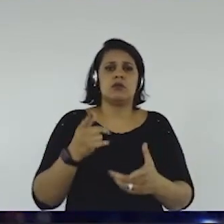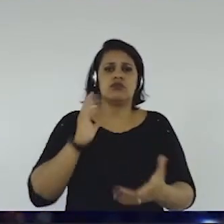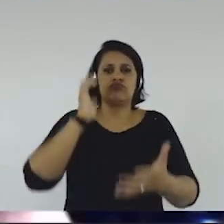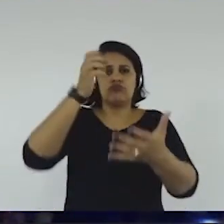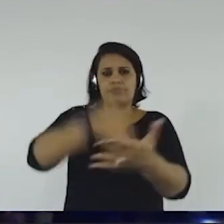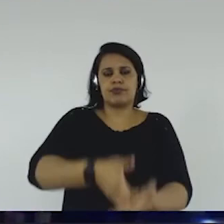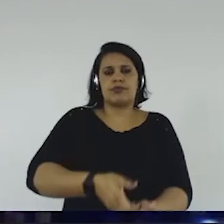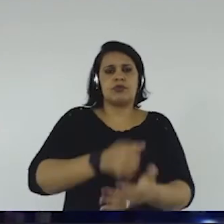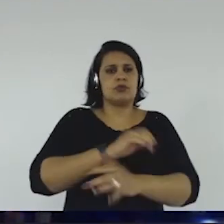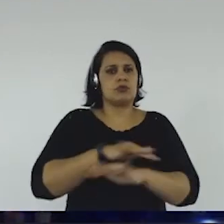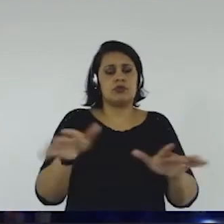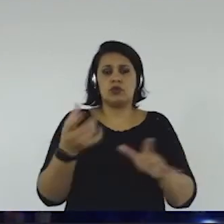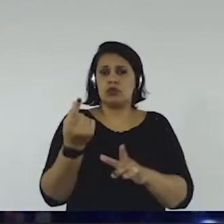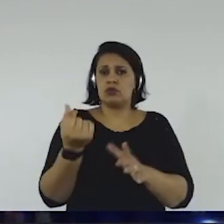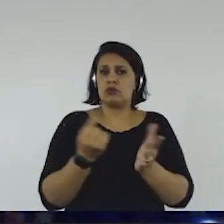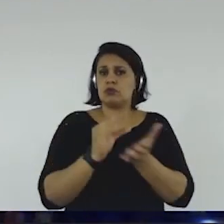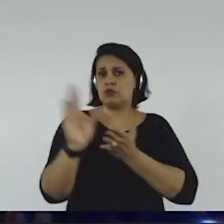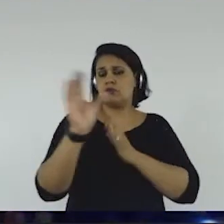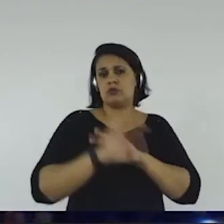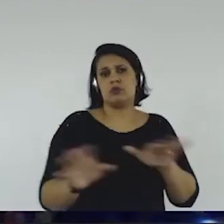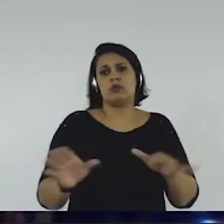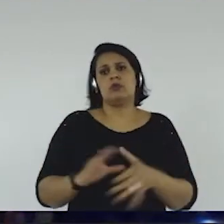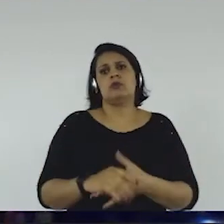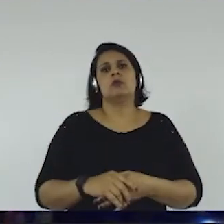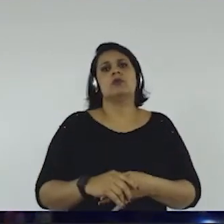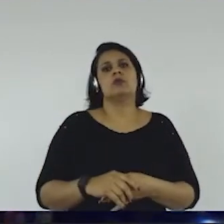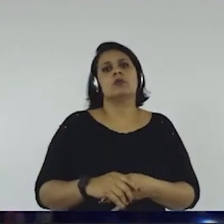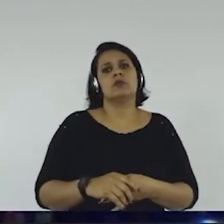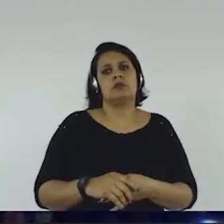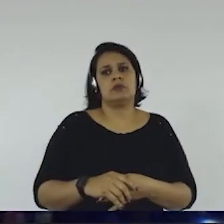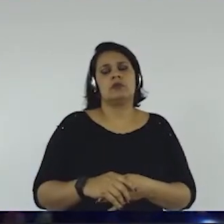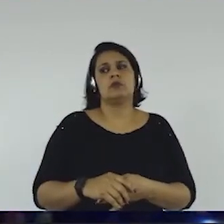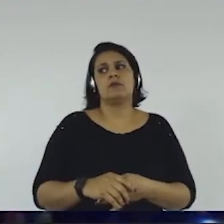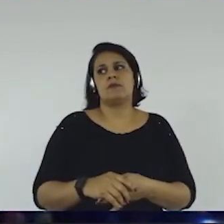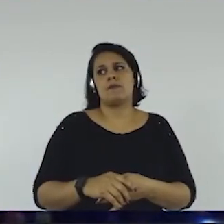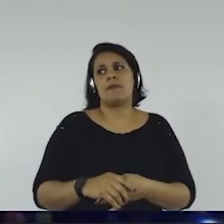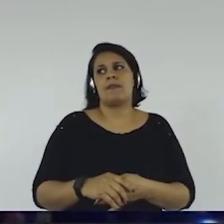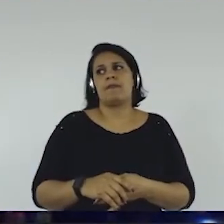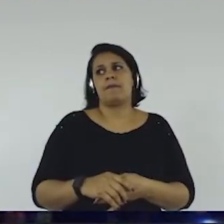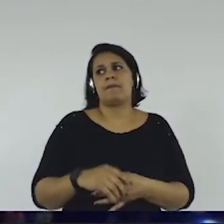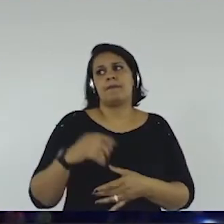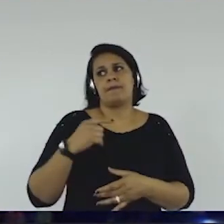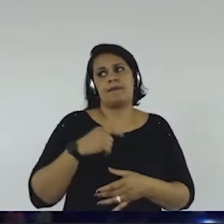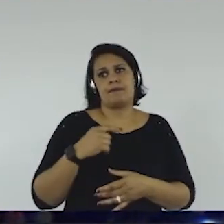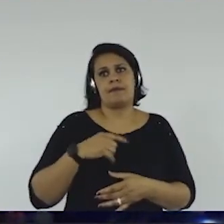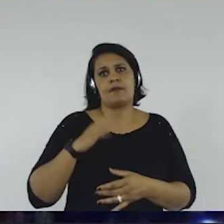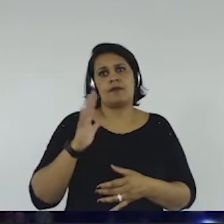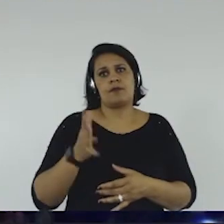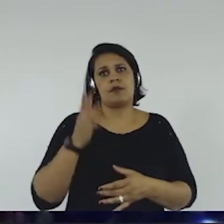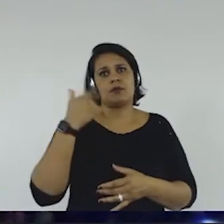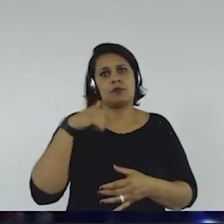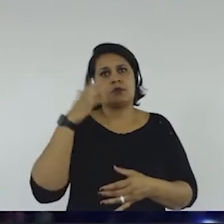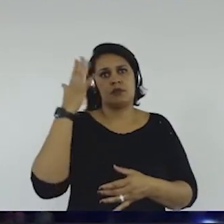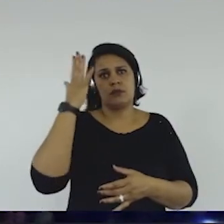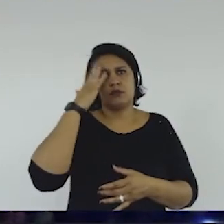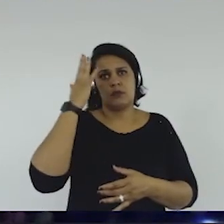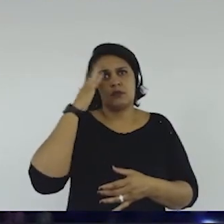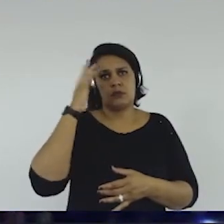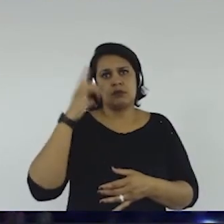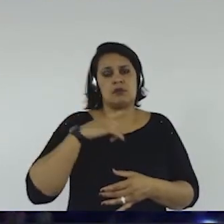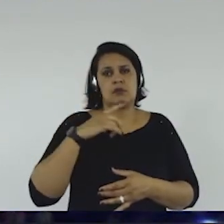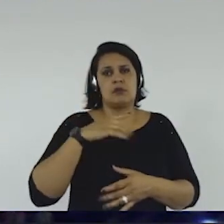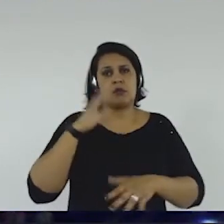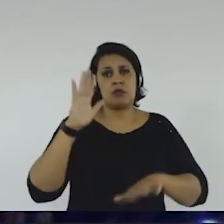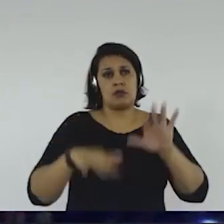os adiantamentos das despesas da arbitragem e feitos de uma só vez, tem custado muito para as partes, às vezes tornando quase